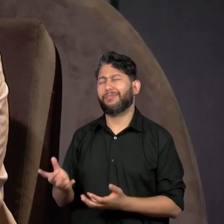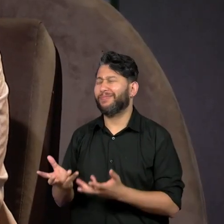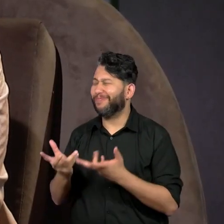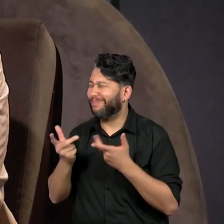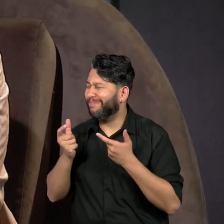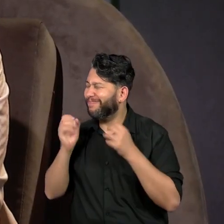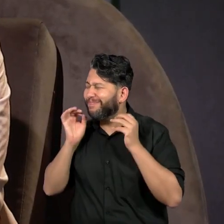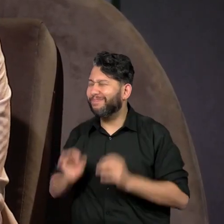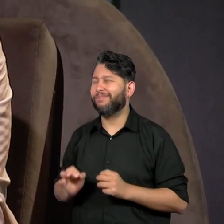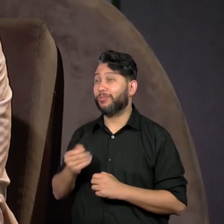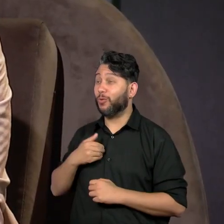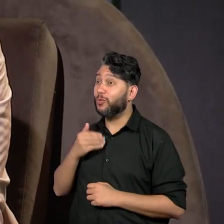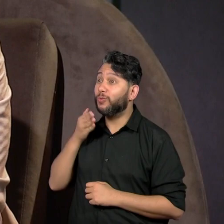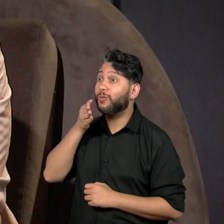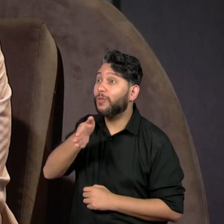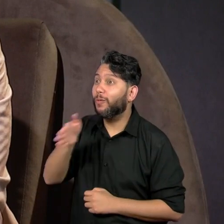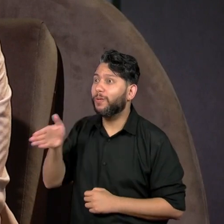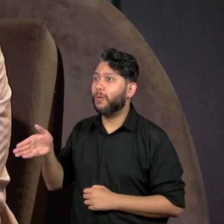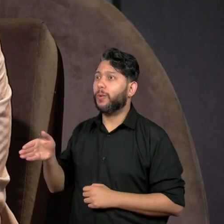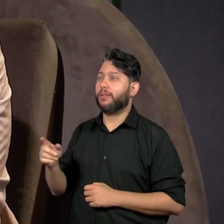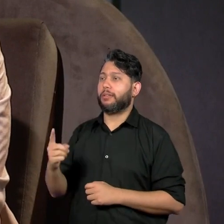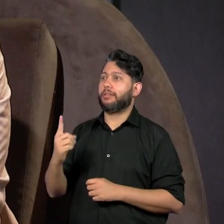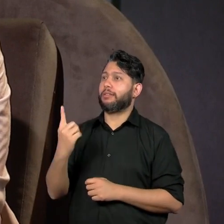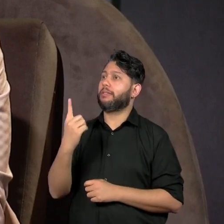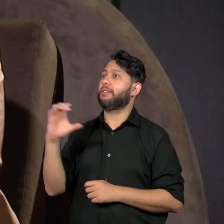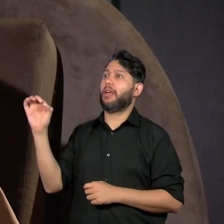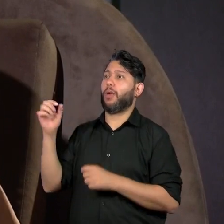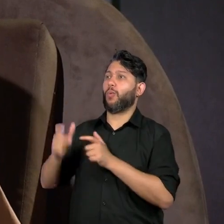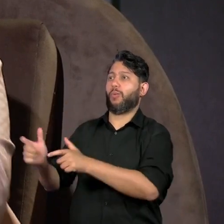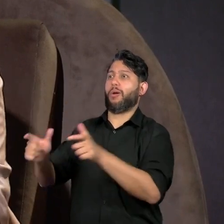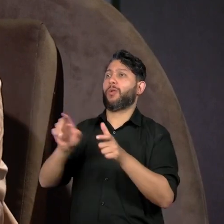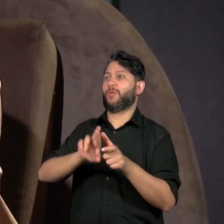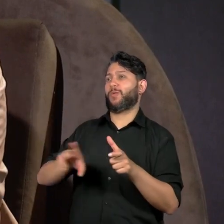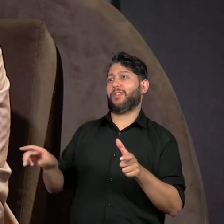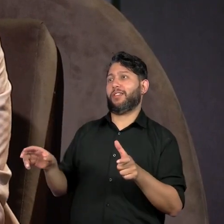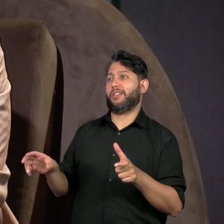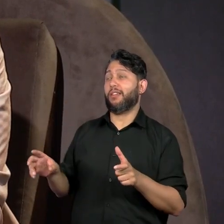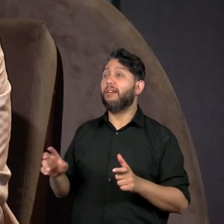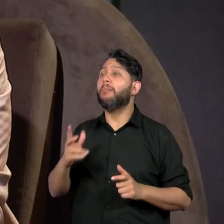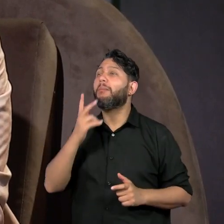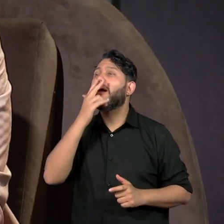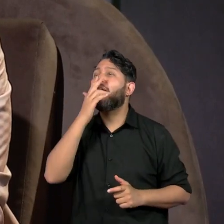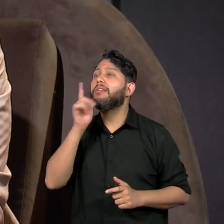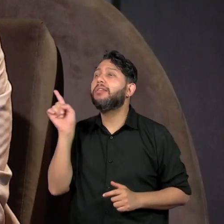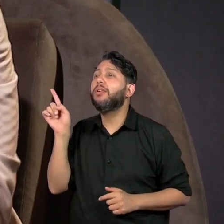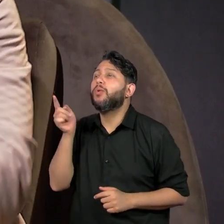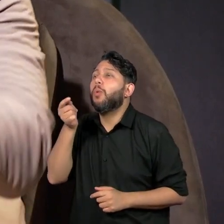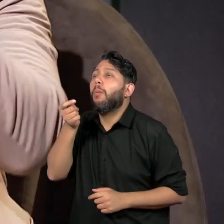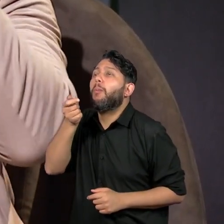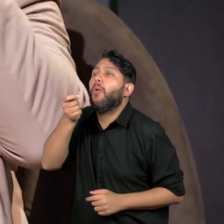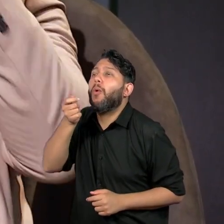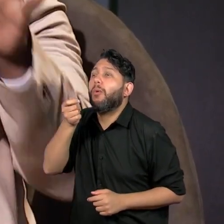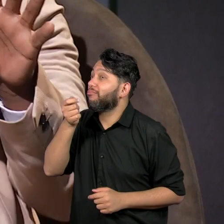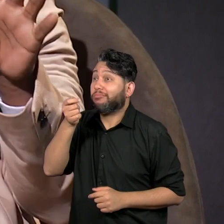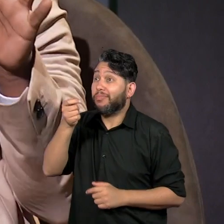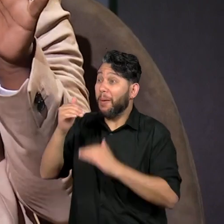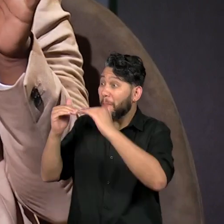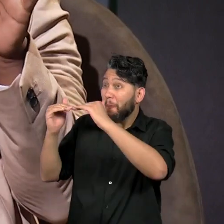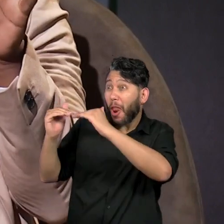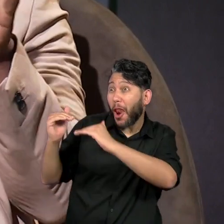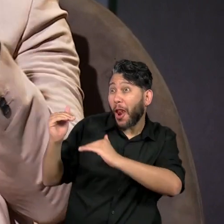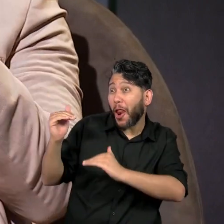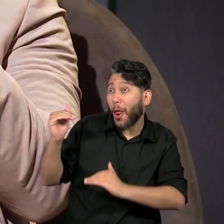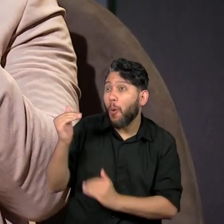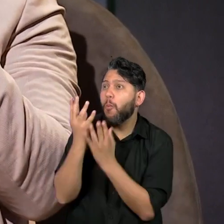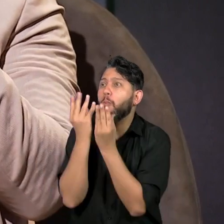de 100 territórios pelo país, 9 estados. Acho que a ponta do iceberg aqui, ele é muito importante. A parceria